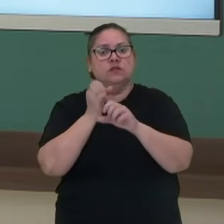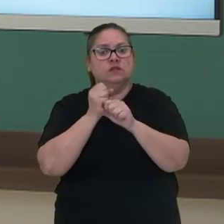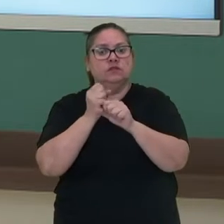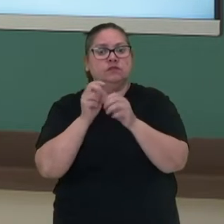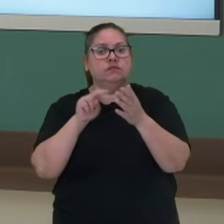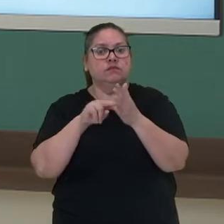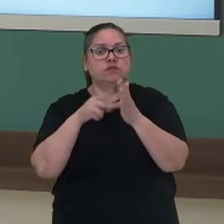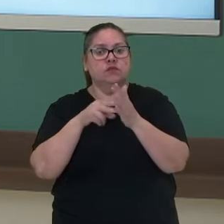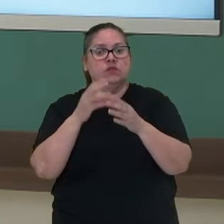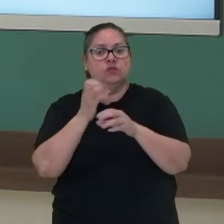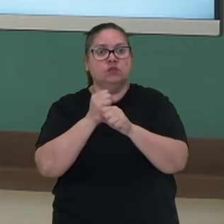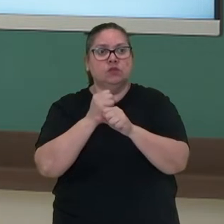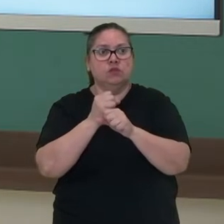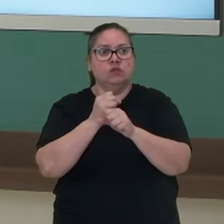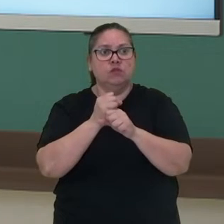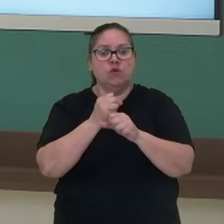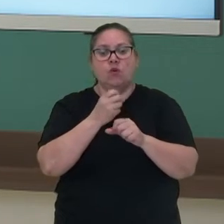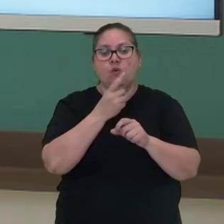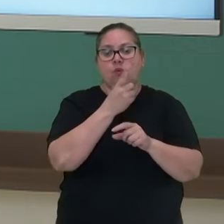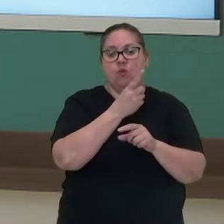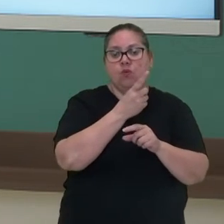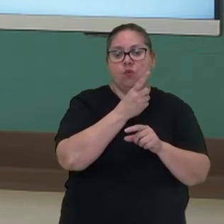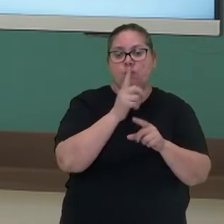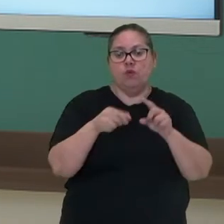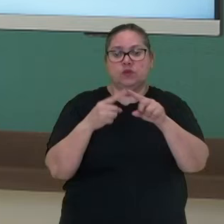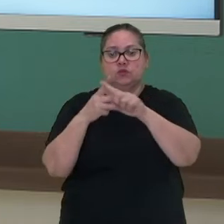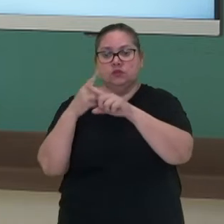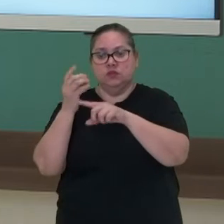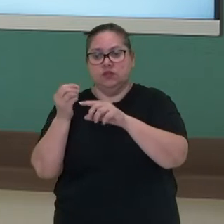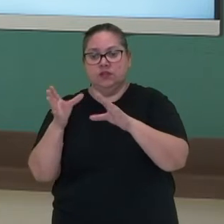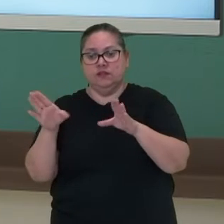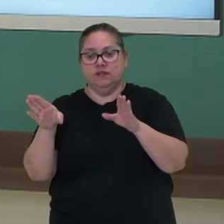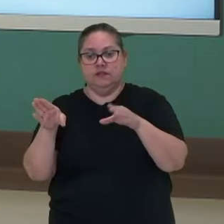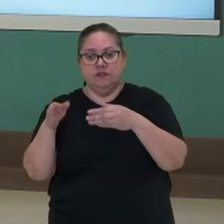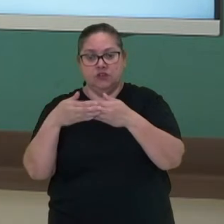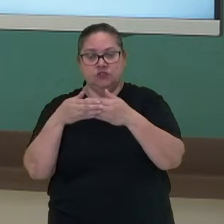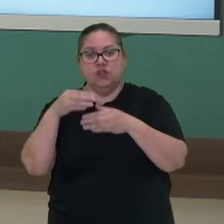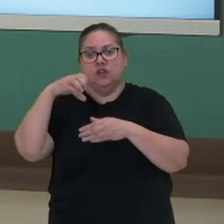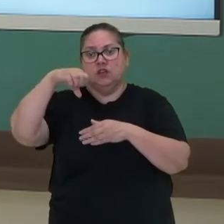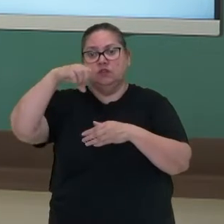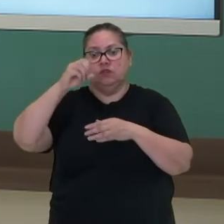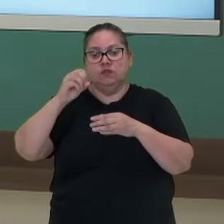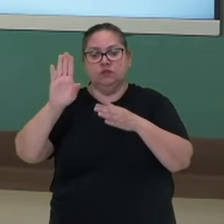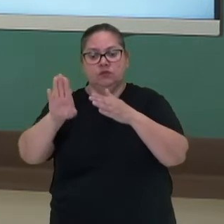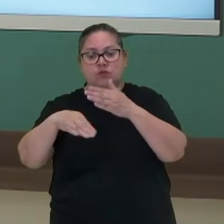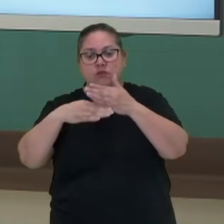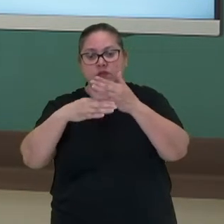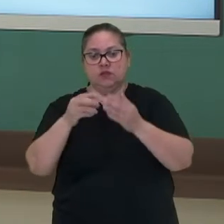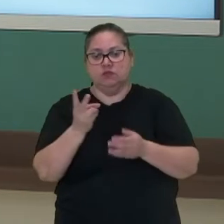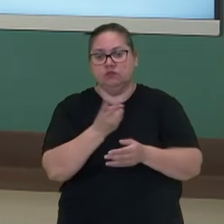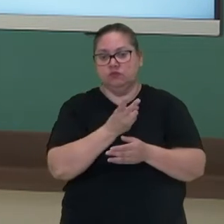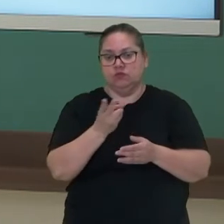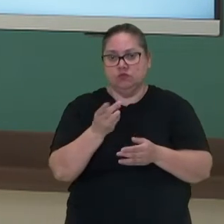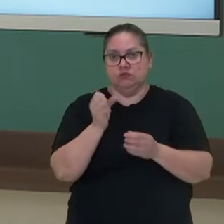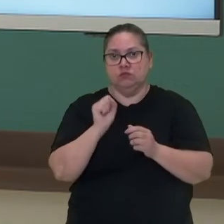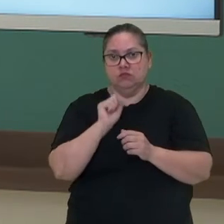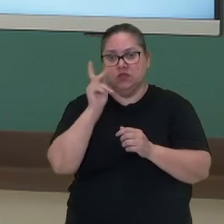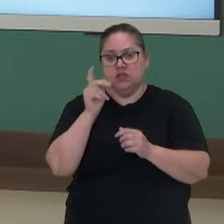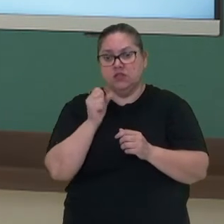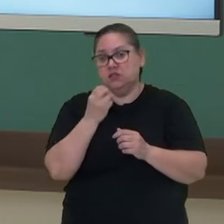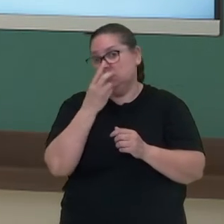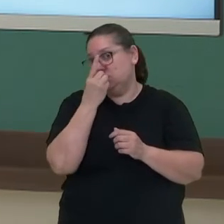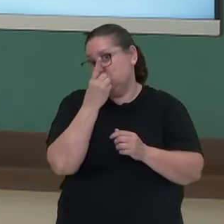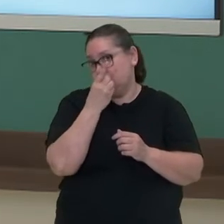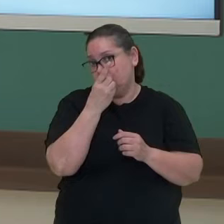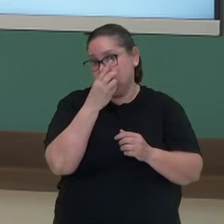os dois, pego um ângulo mais o outro, tem que fechar 90 graus. Aí eu digo que um é o complementar do outro, ok? Se um é